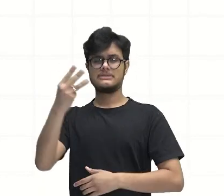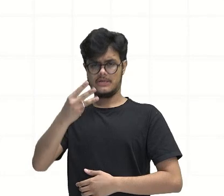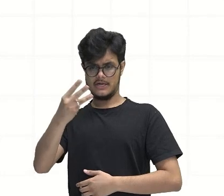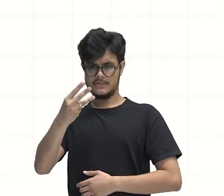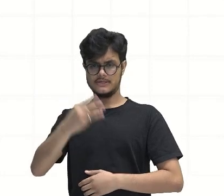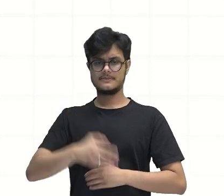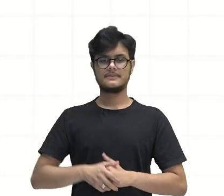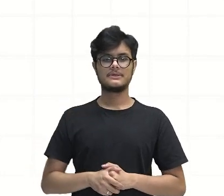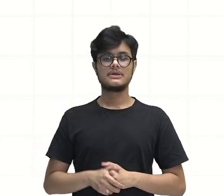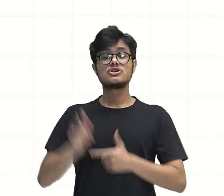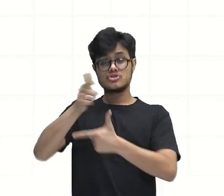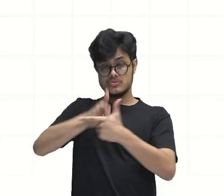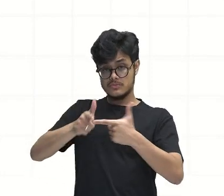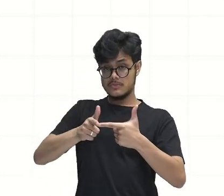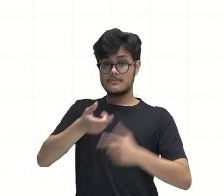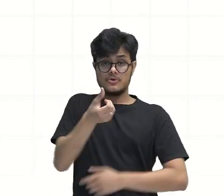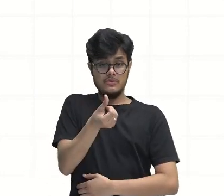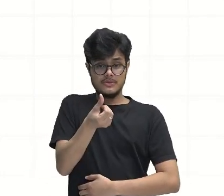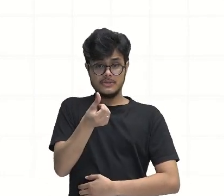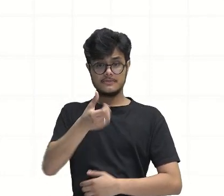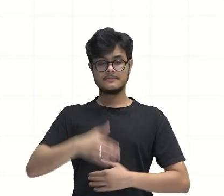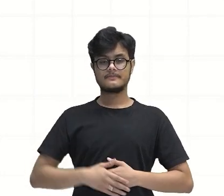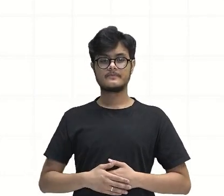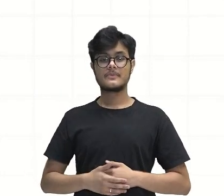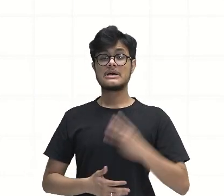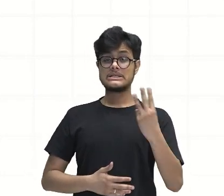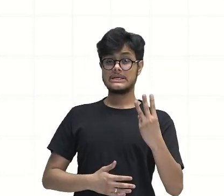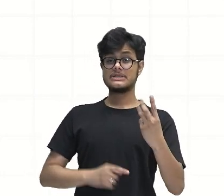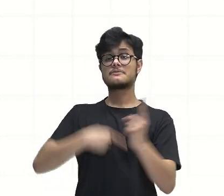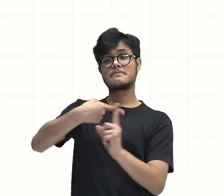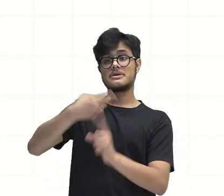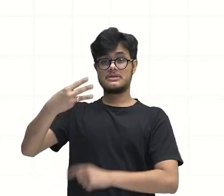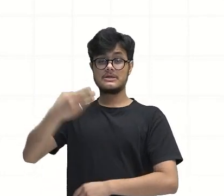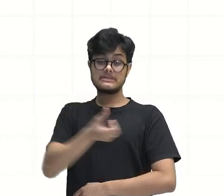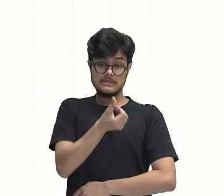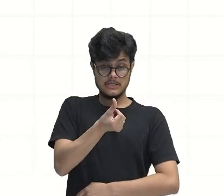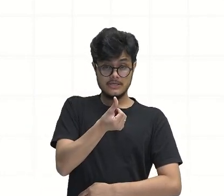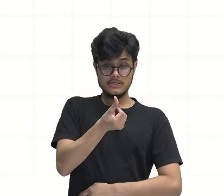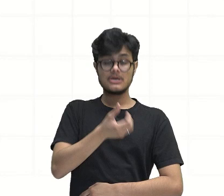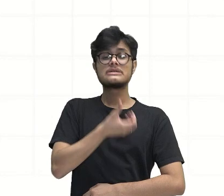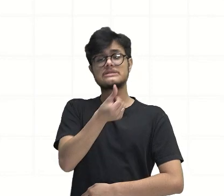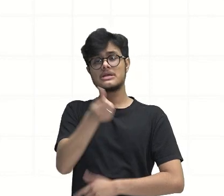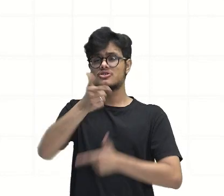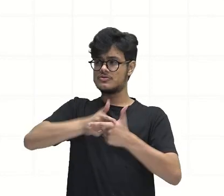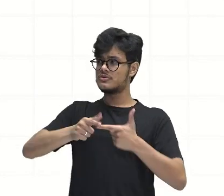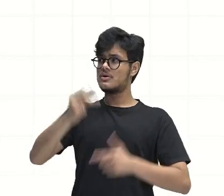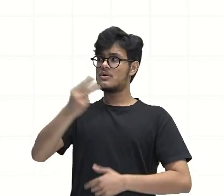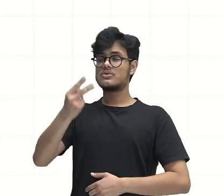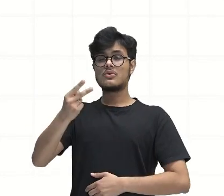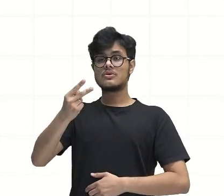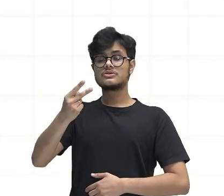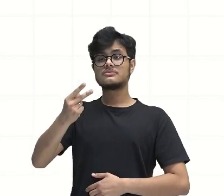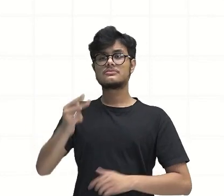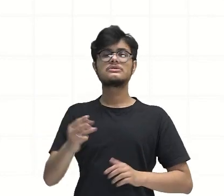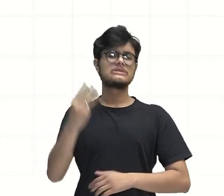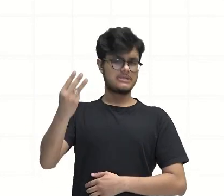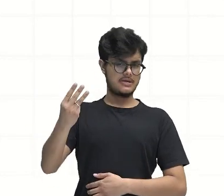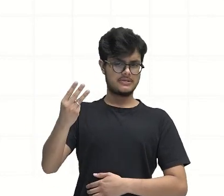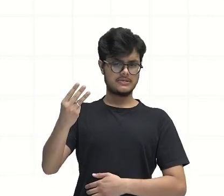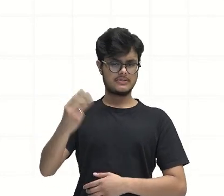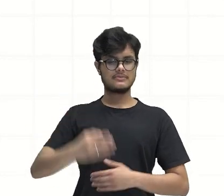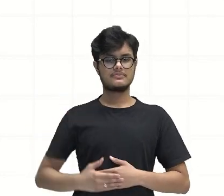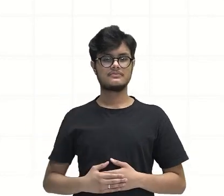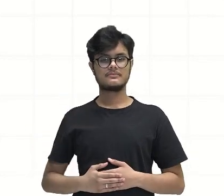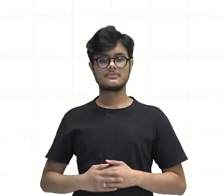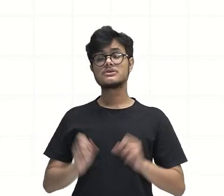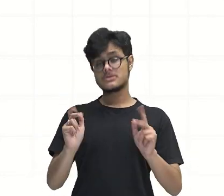também, dividido por 2. 3 mais 3, 6, dividido por 2, 3.